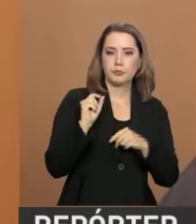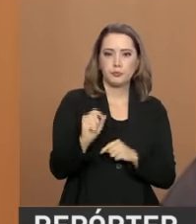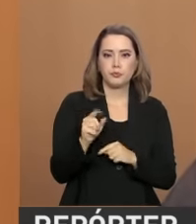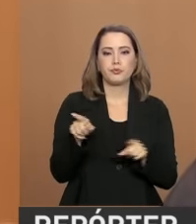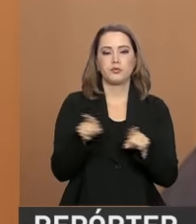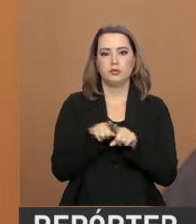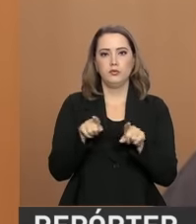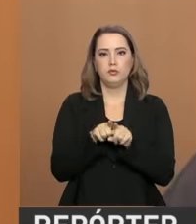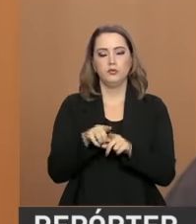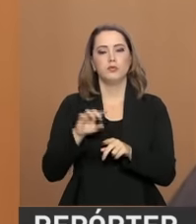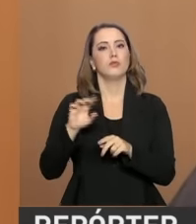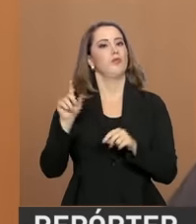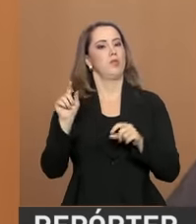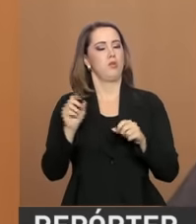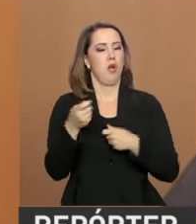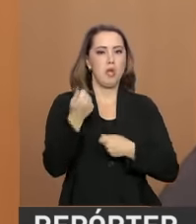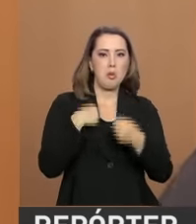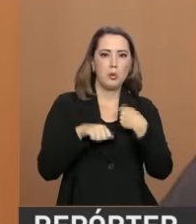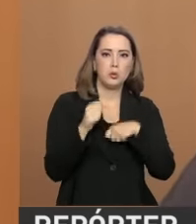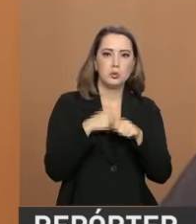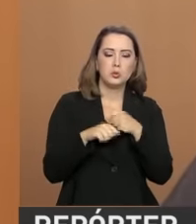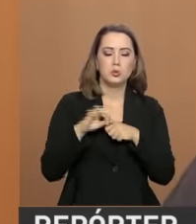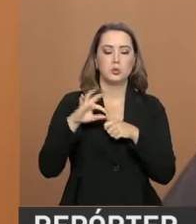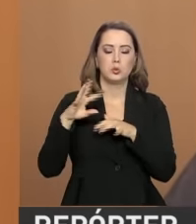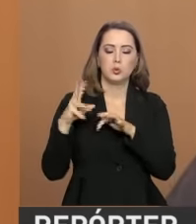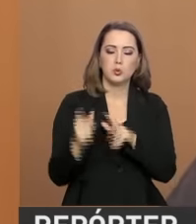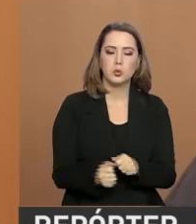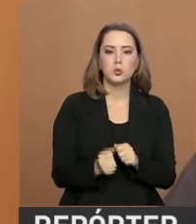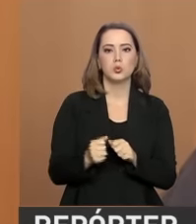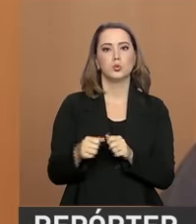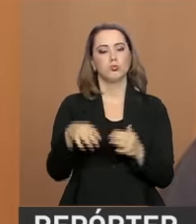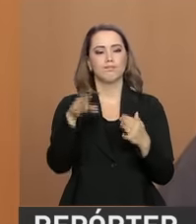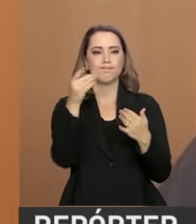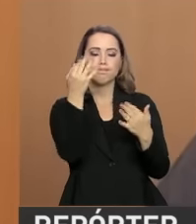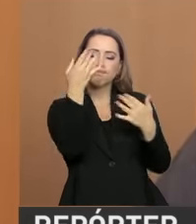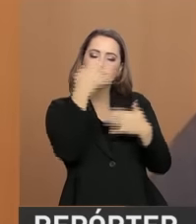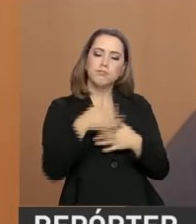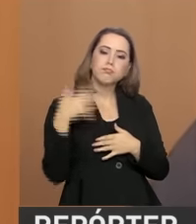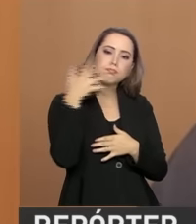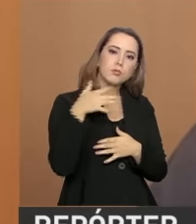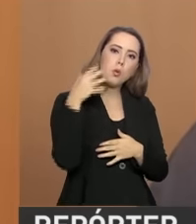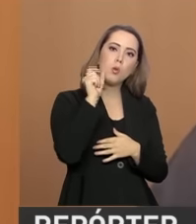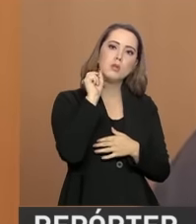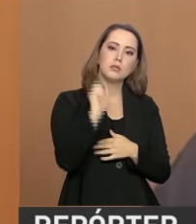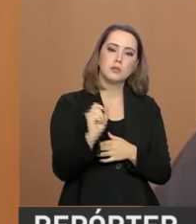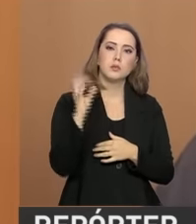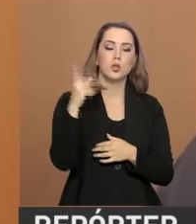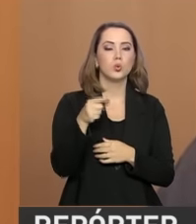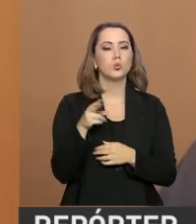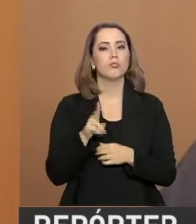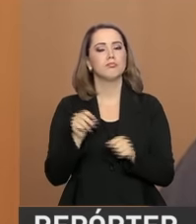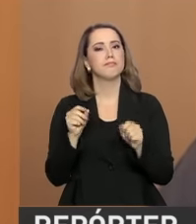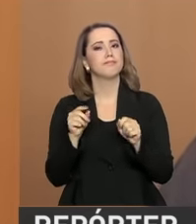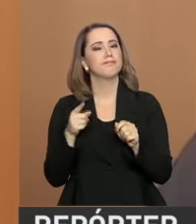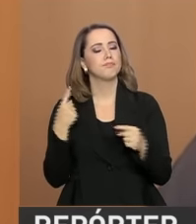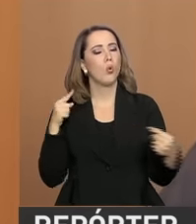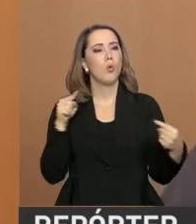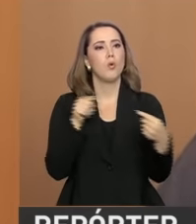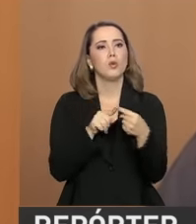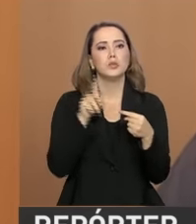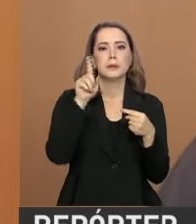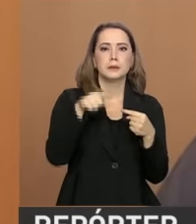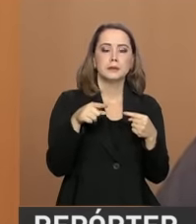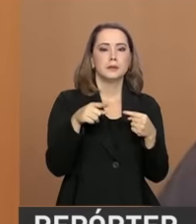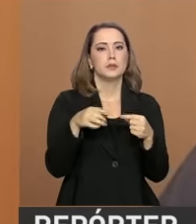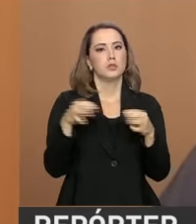quanto na área econômica sociocultural e político institucional ele tem a intenção de orientar os prestadores